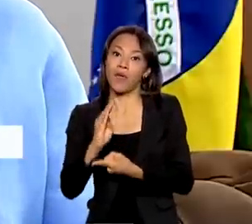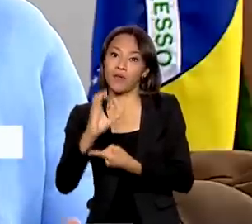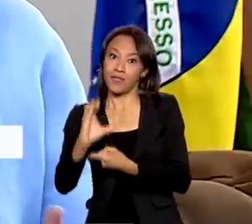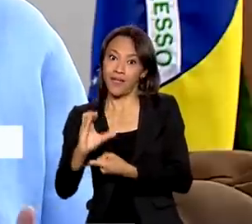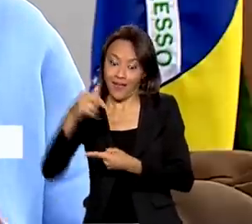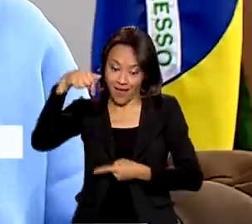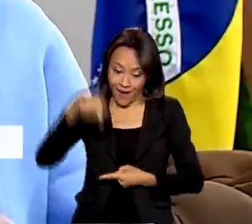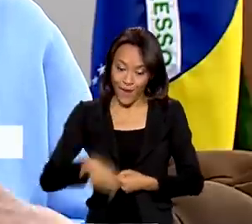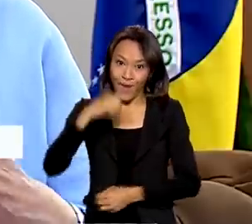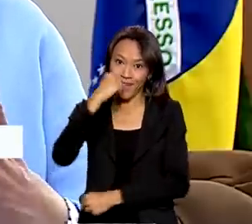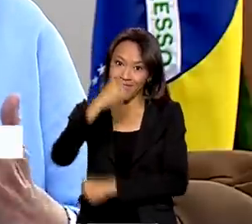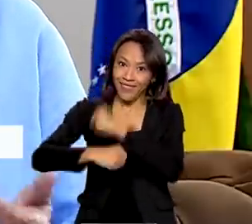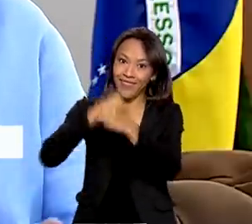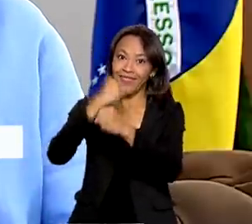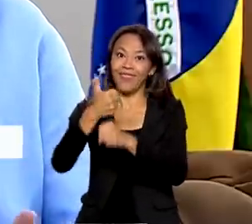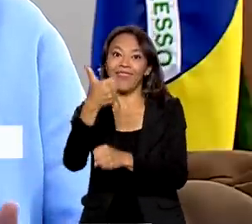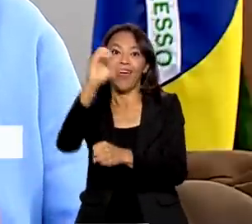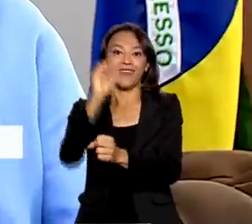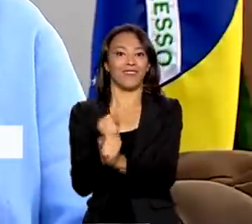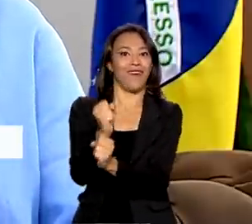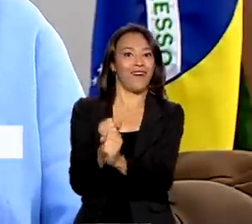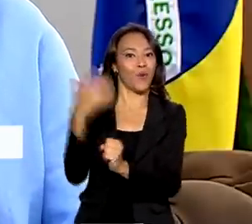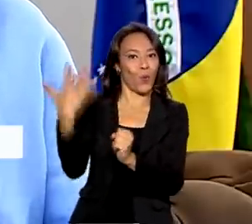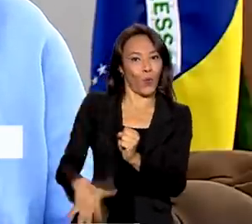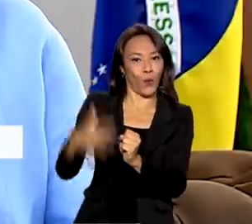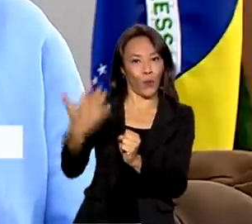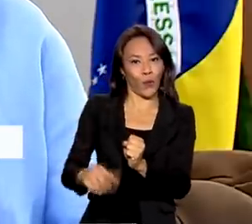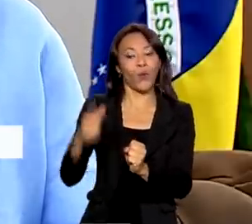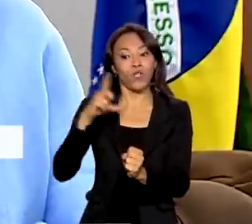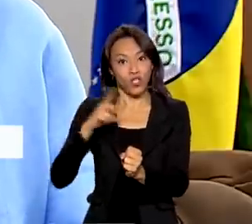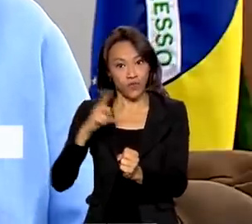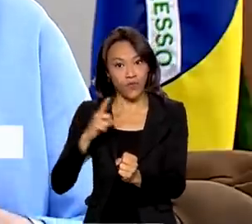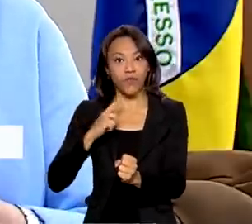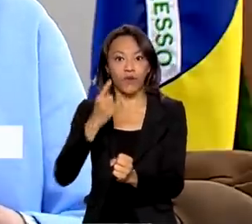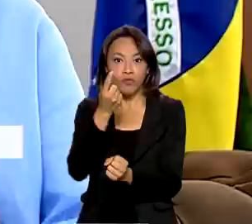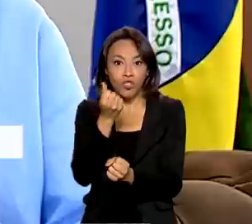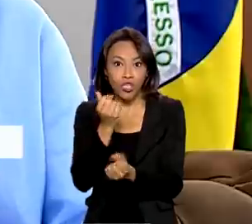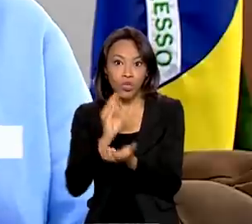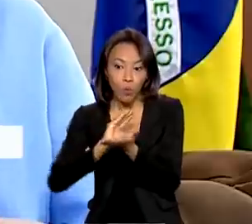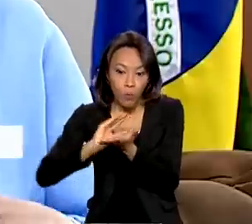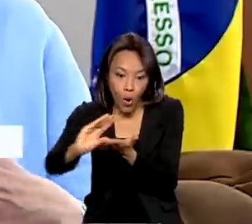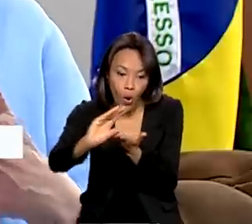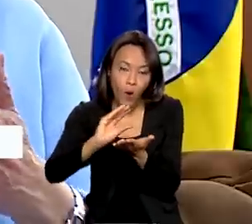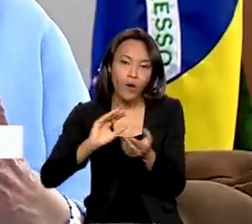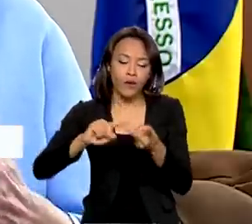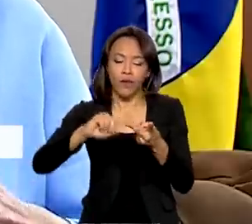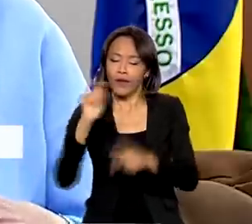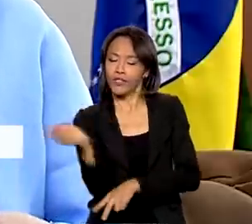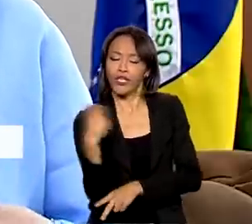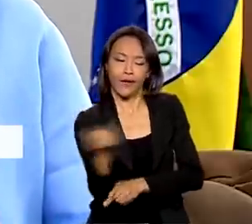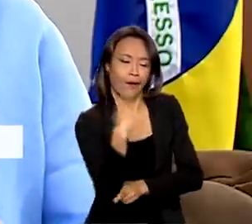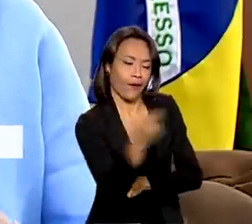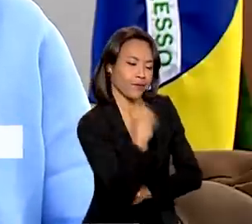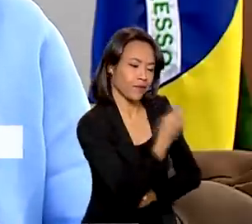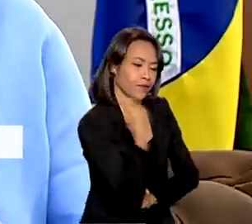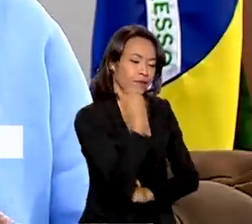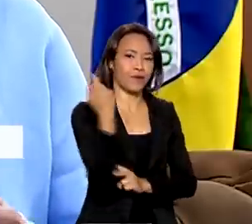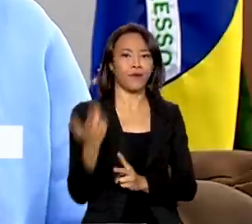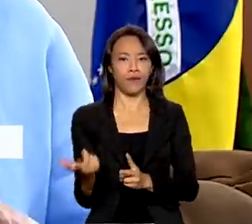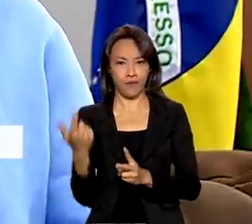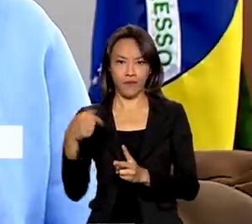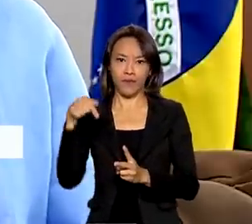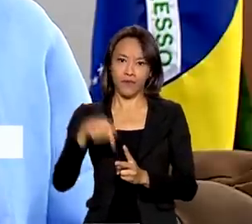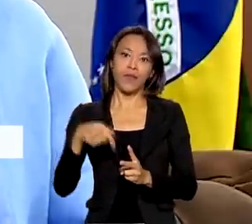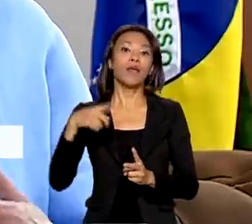fez 10 anos o sucesso nós colocamos mais recursos em vários programas para irrigação enfim para tudo